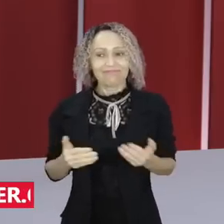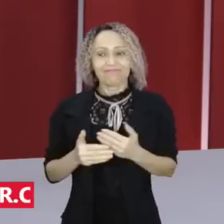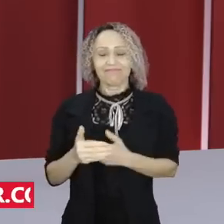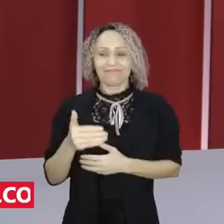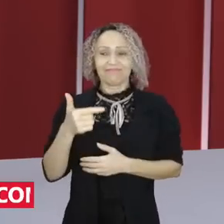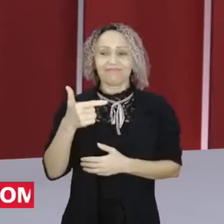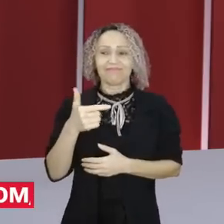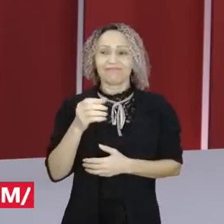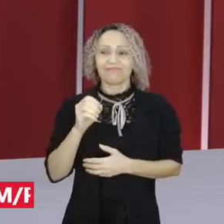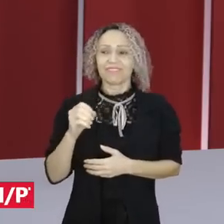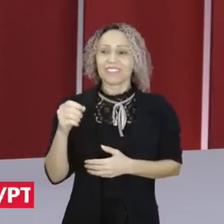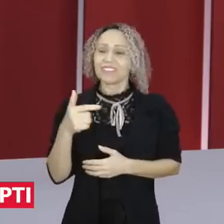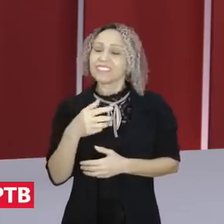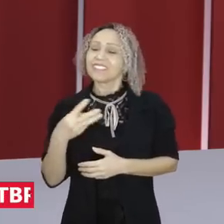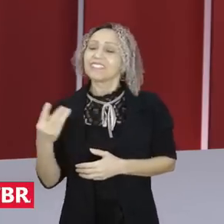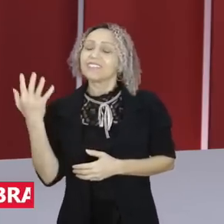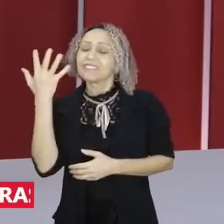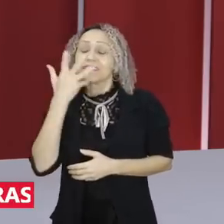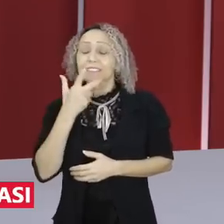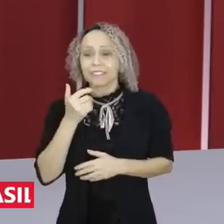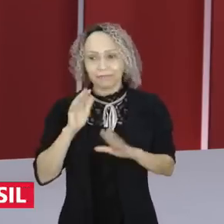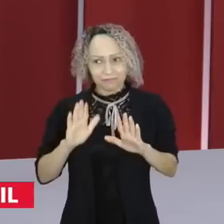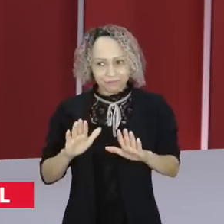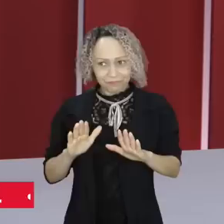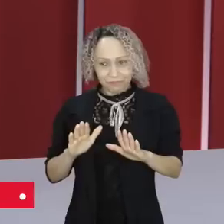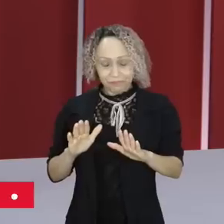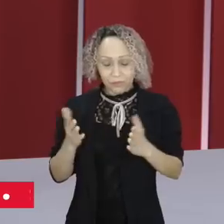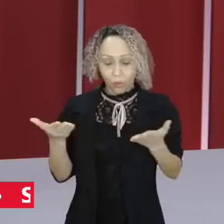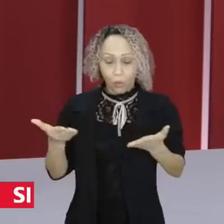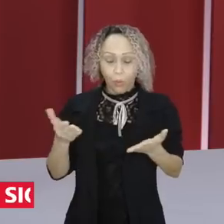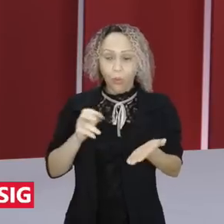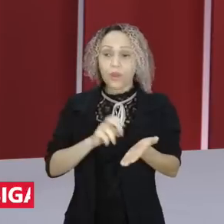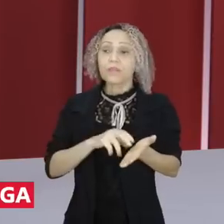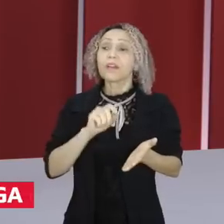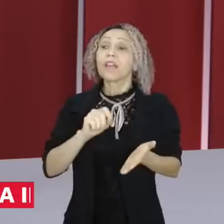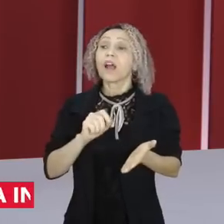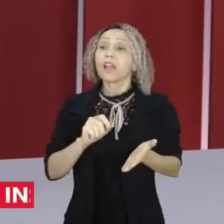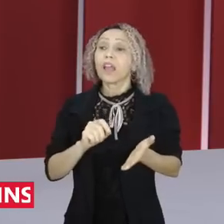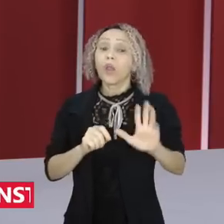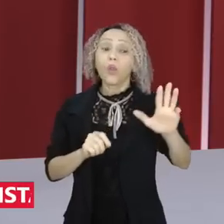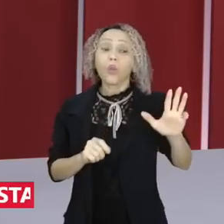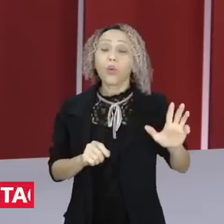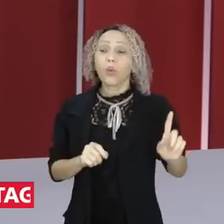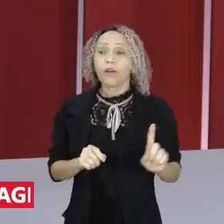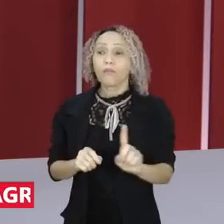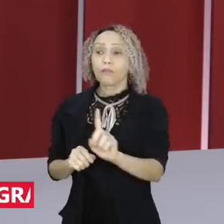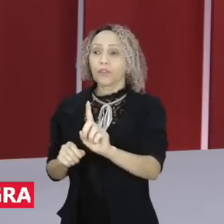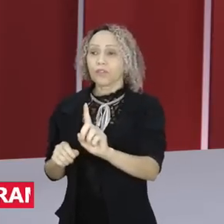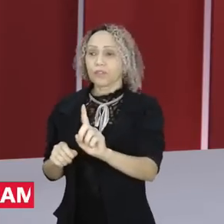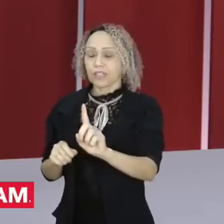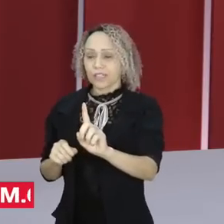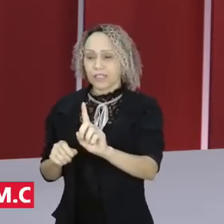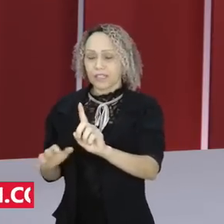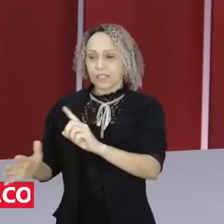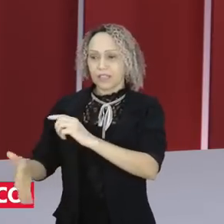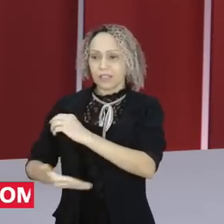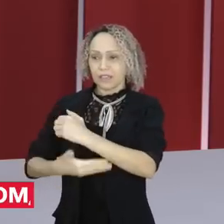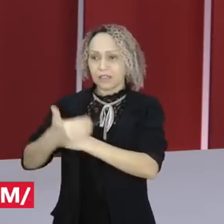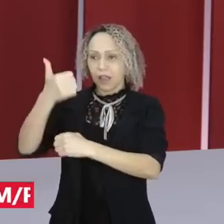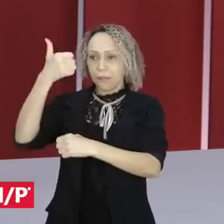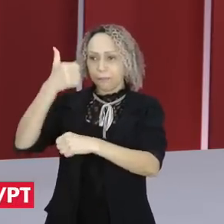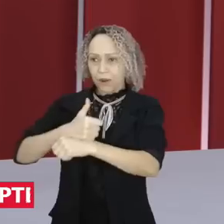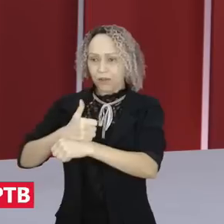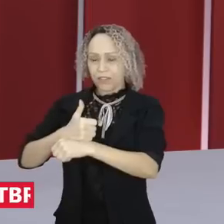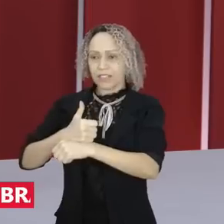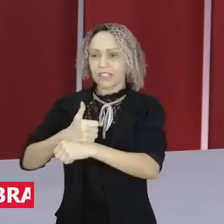E não acabou porque hoje, na parte da manhã, o presidente Lula compareceu à posse do ministro Bruno Dantas como